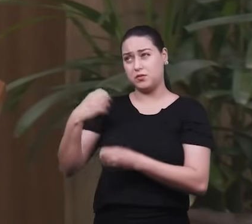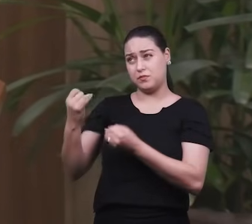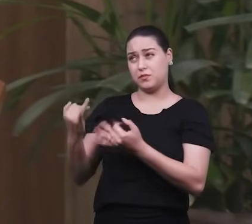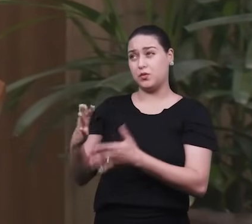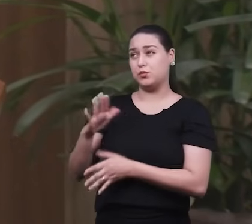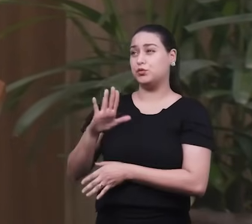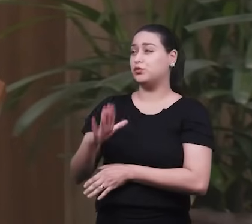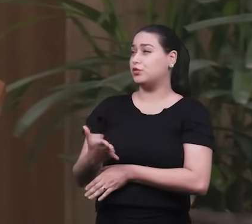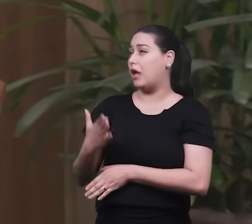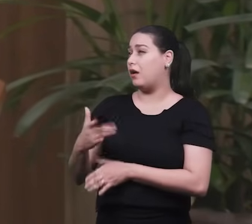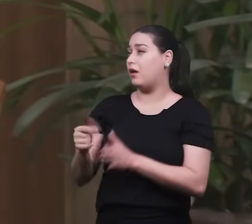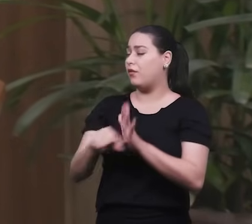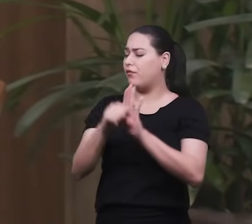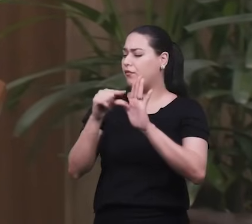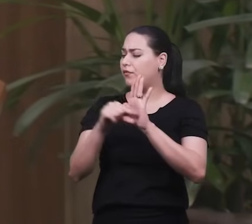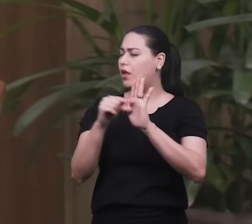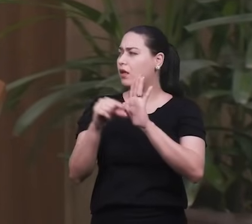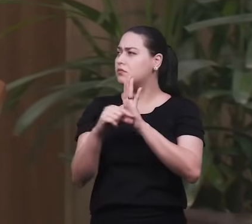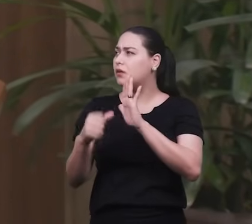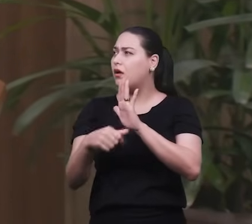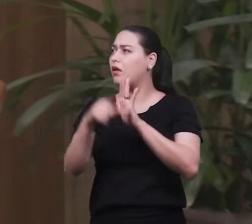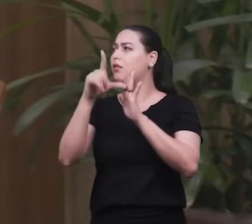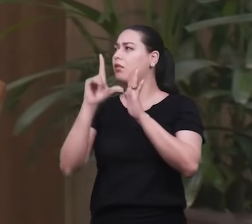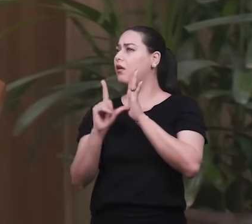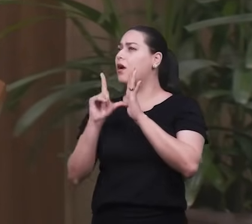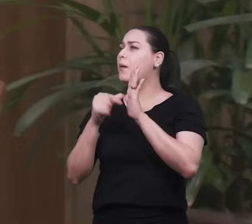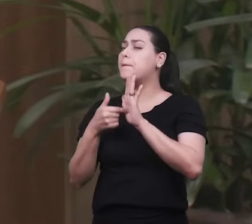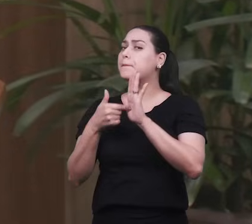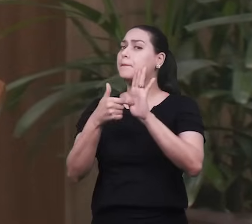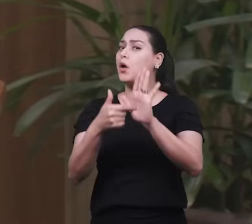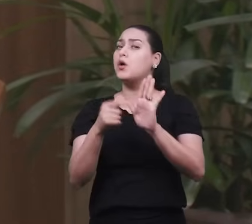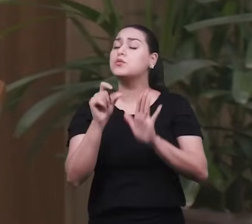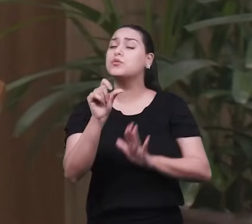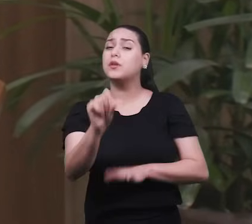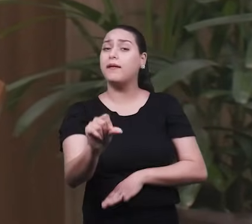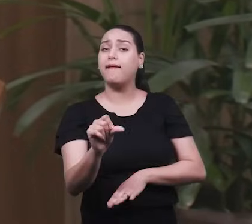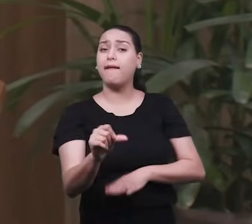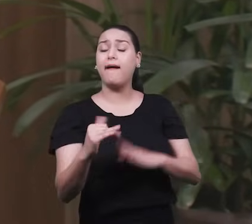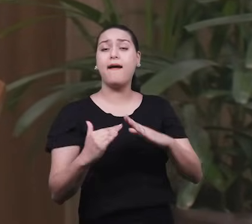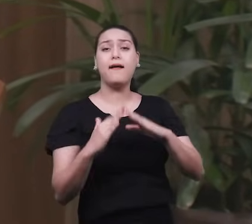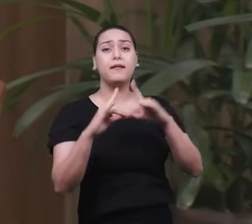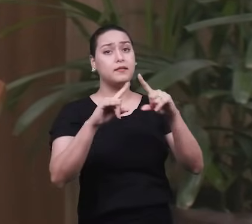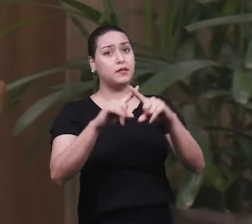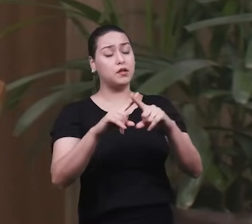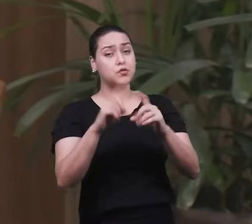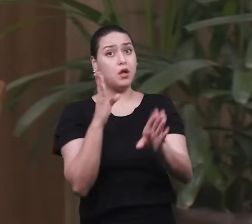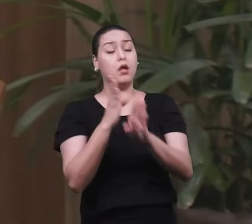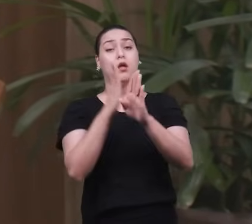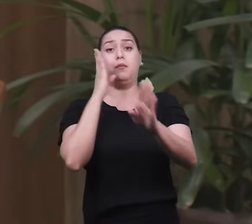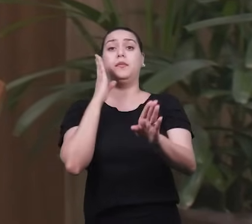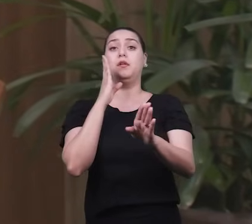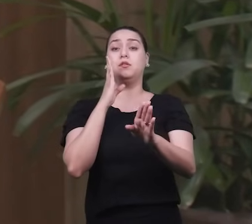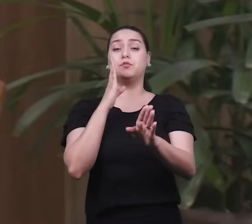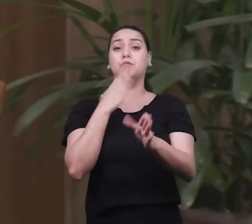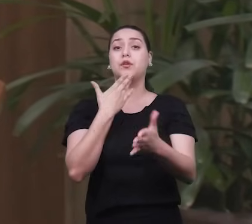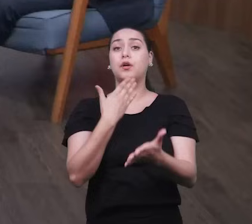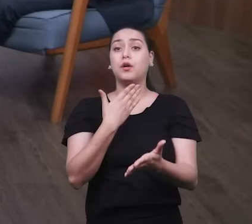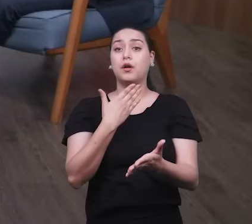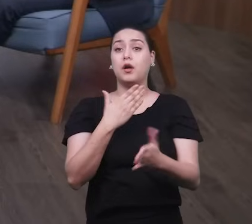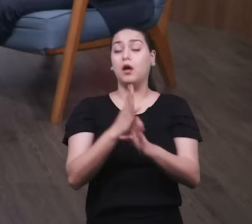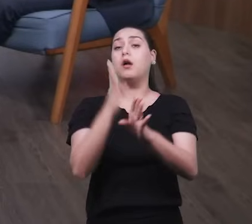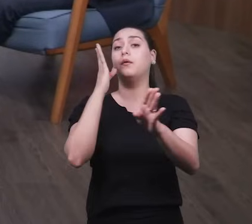o Adriano falou, nos versos anteriores, fala-se da noiva, da igreja. E, de repente, que